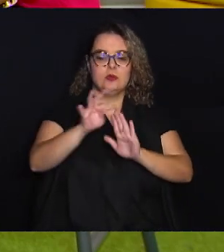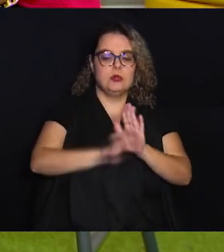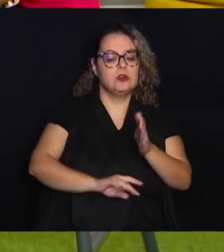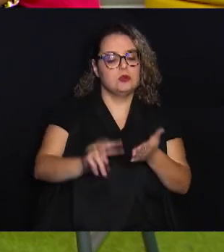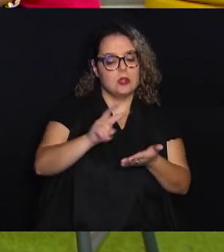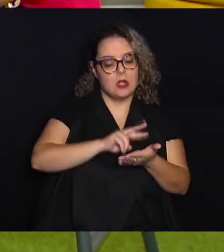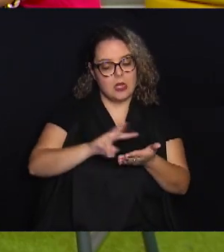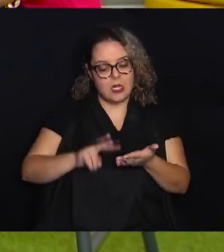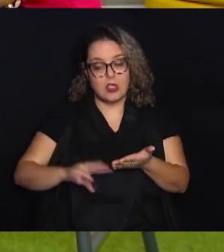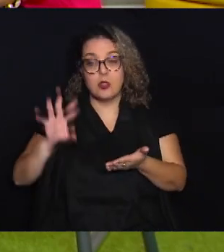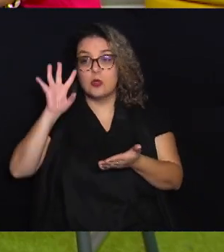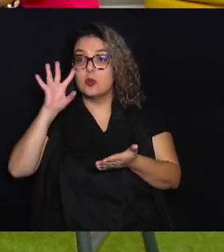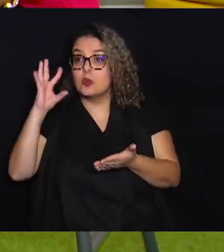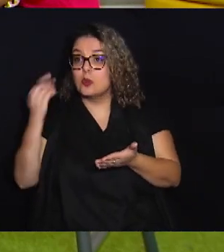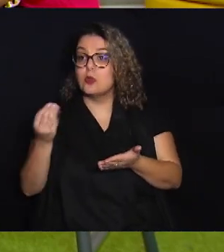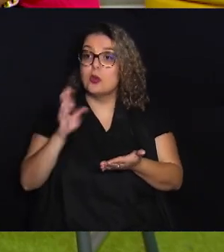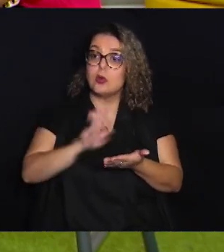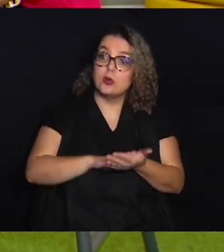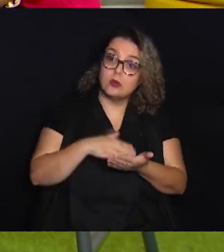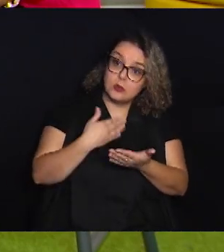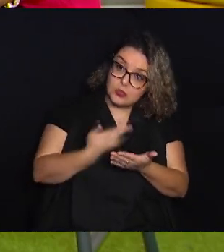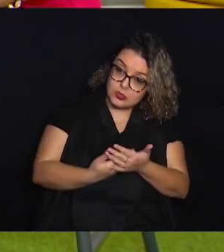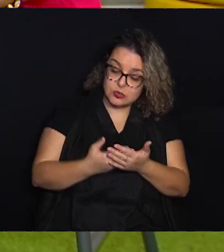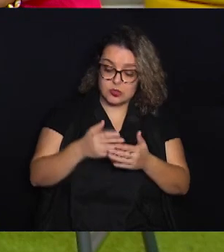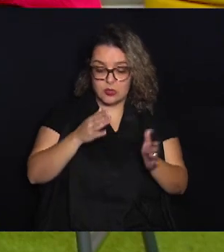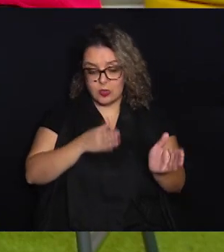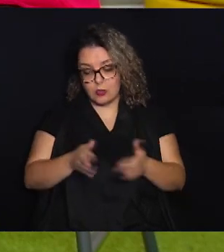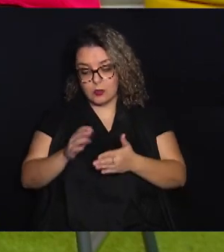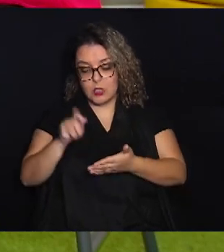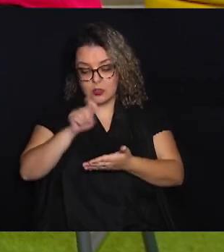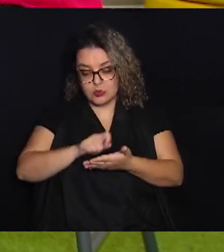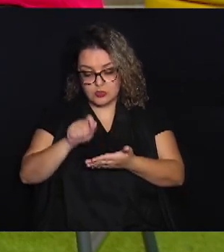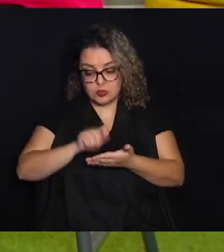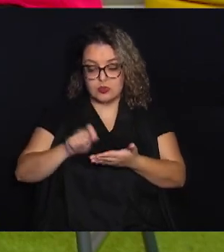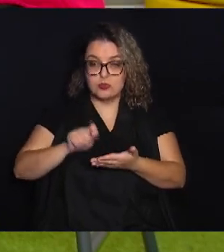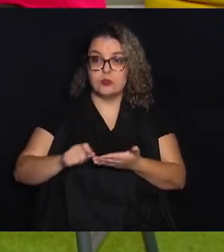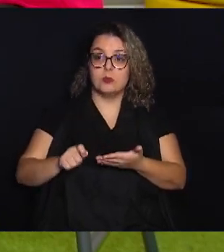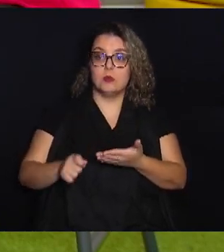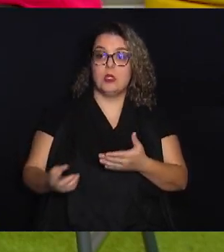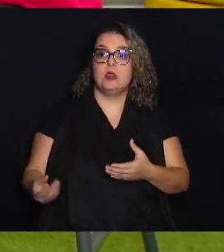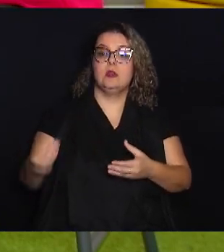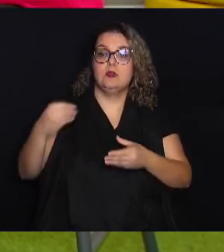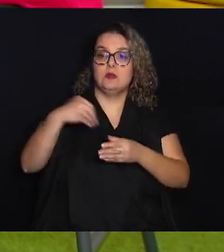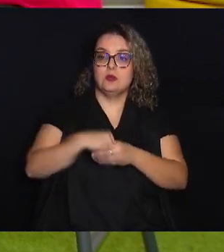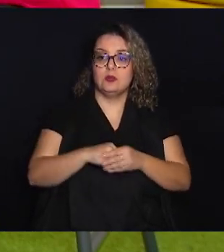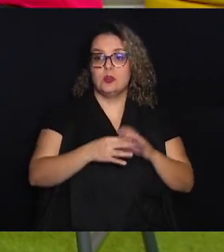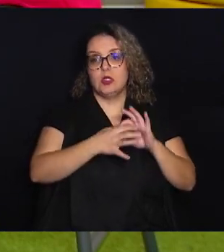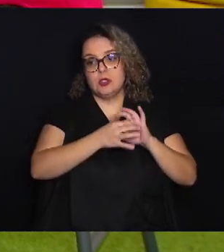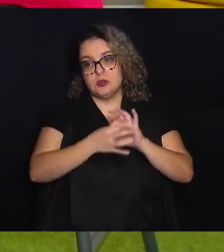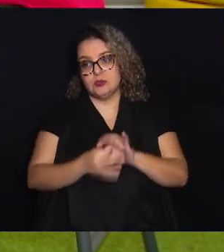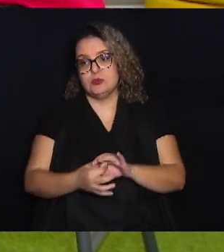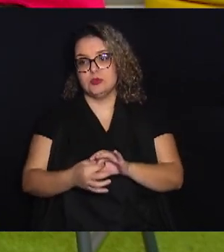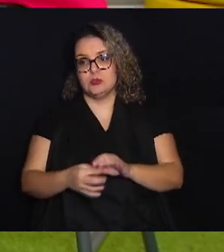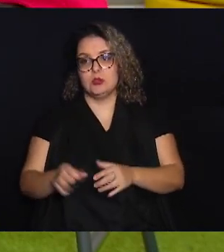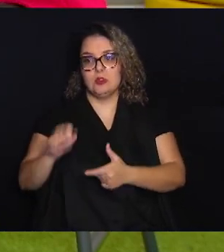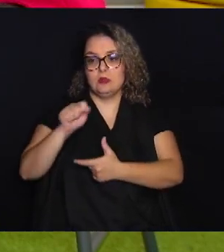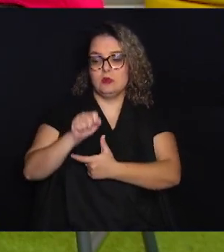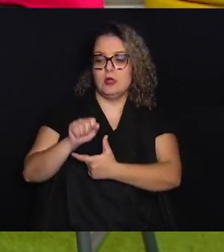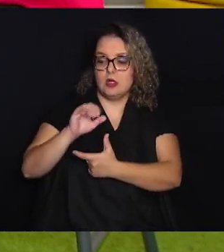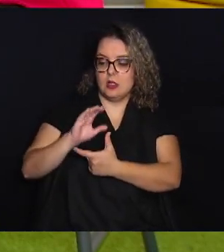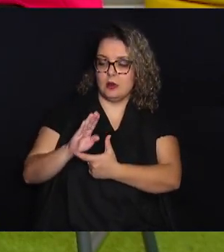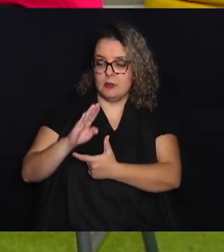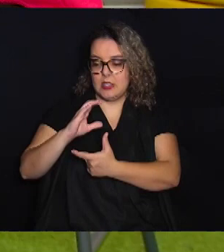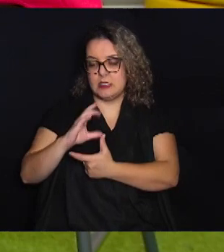leitura, compreensão, produção escrita. Então, a criança está inserida num contexto de alfabetização e